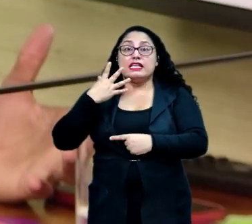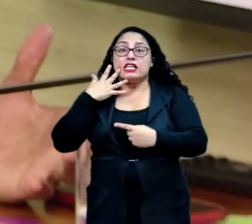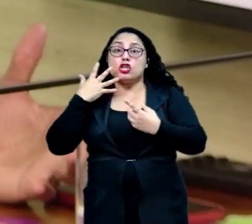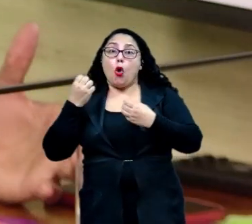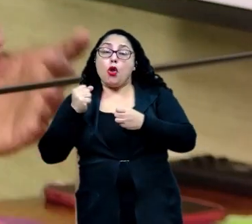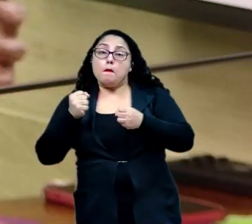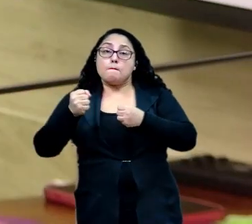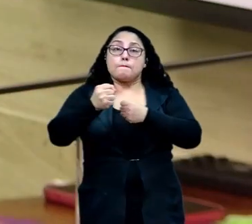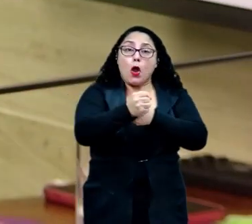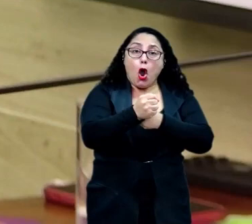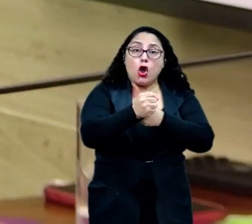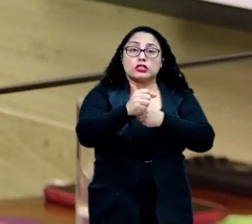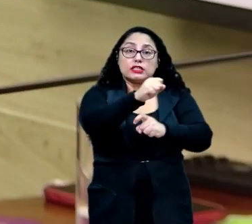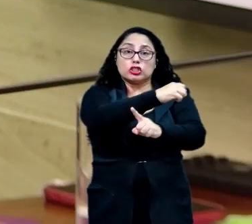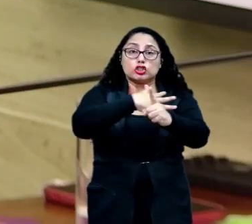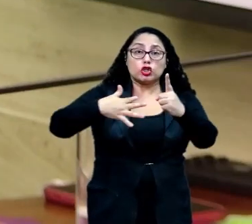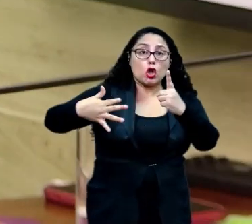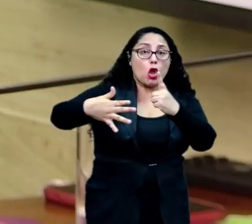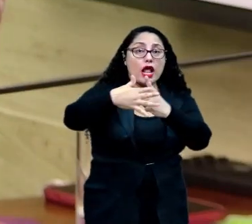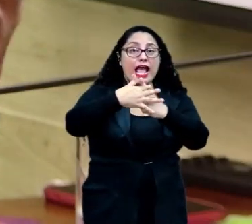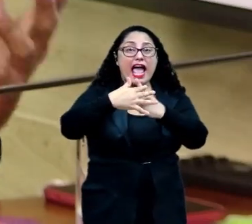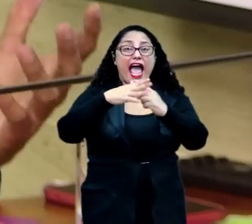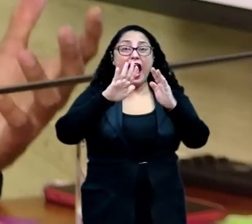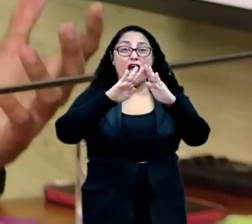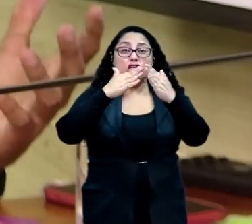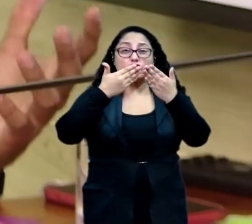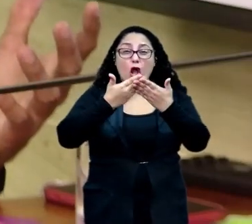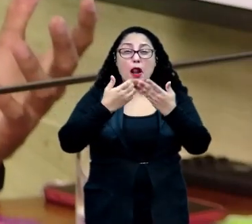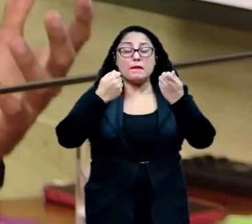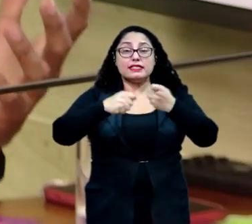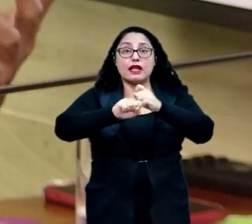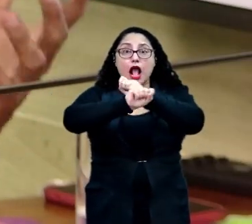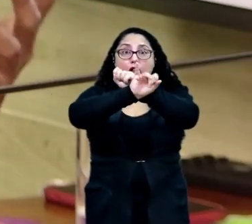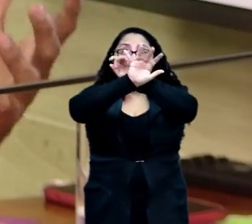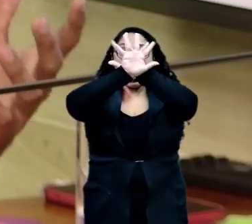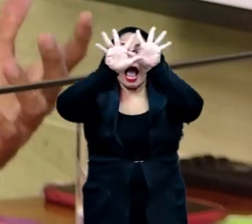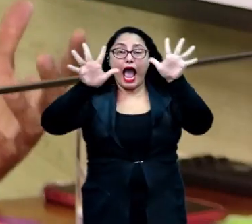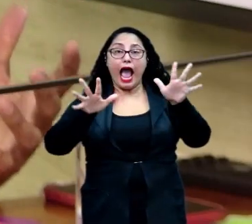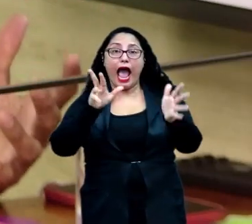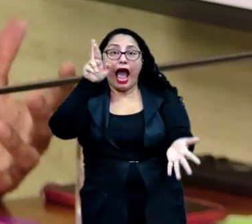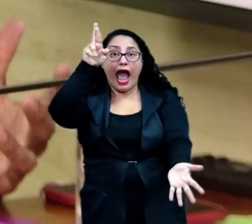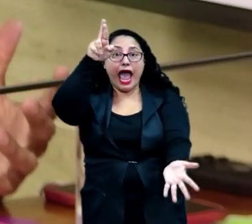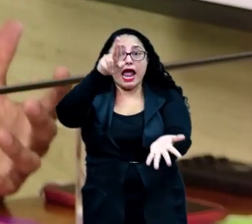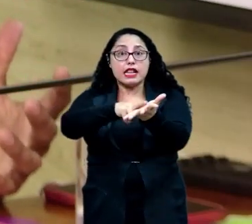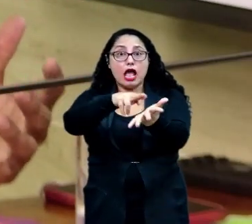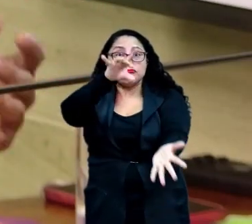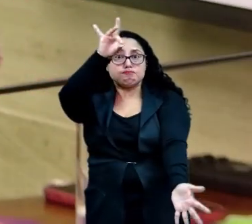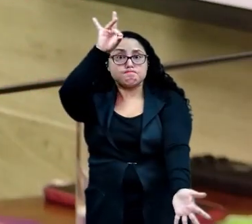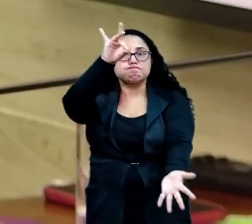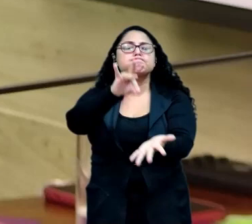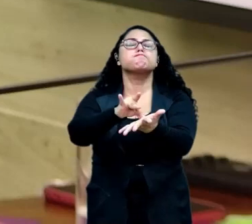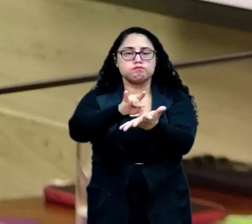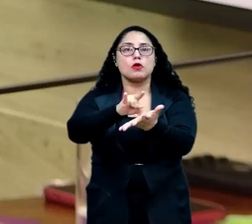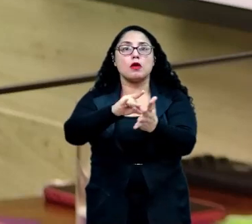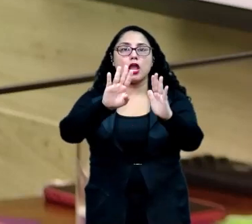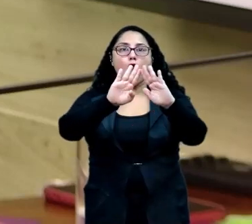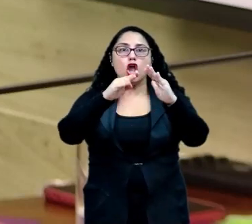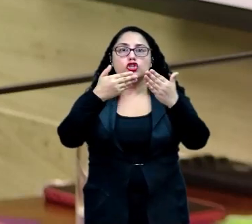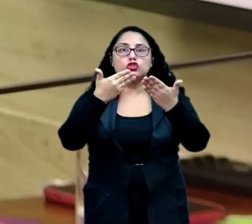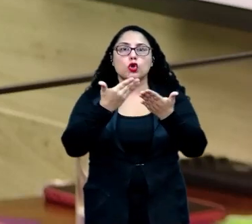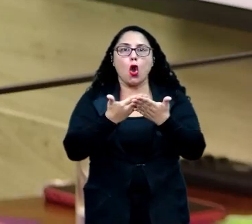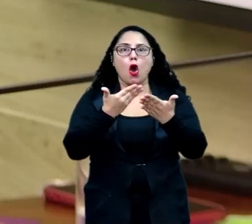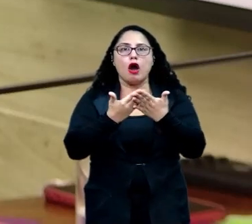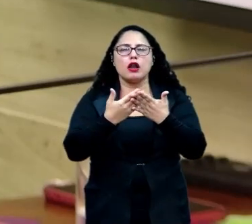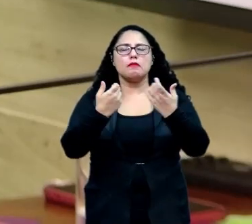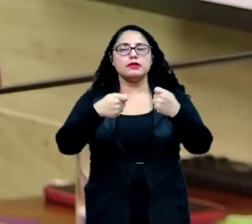sociedade. A escola tem que trazer luz à realidade concreta. Porque a escola, ela